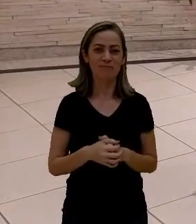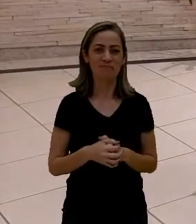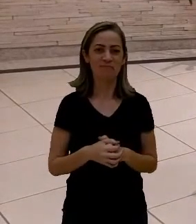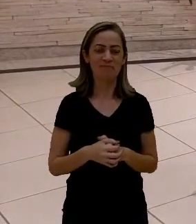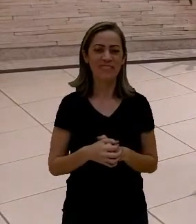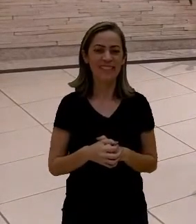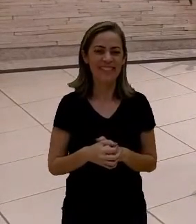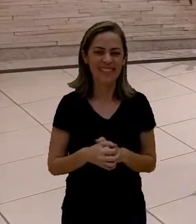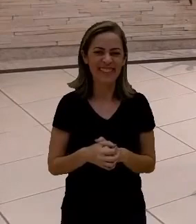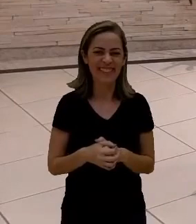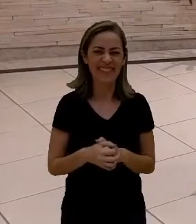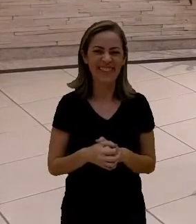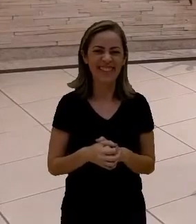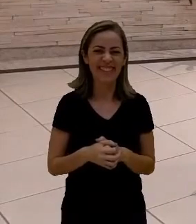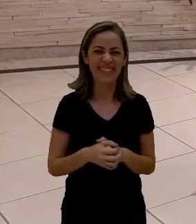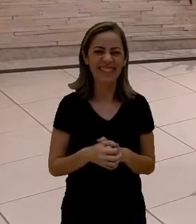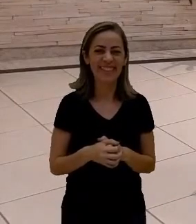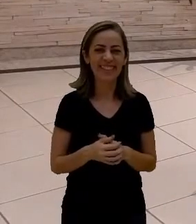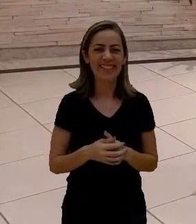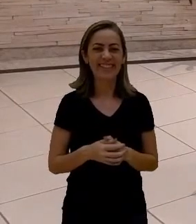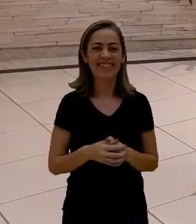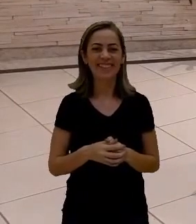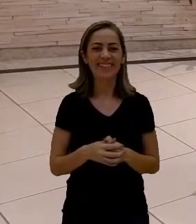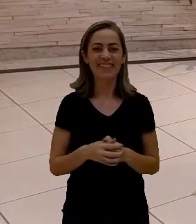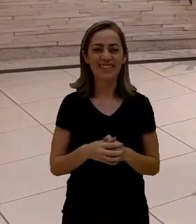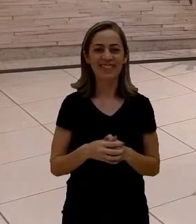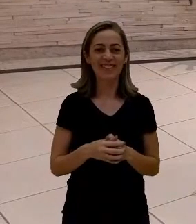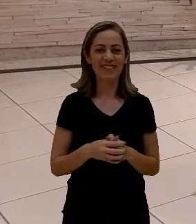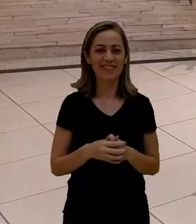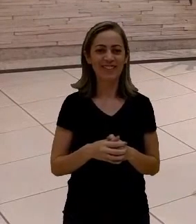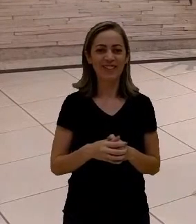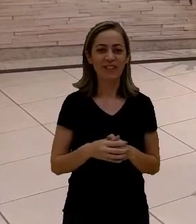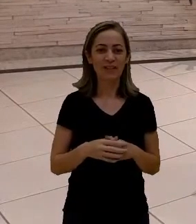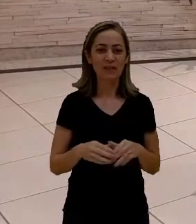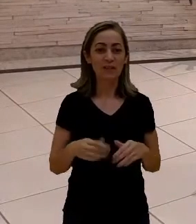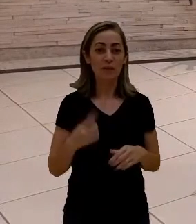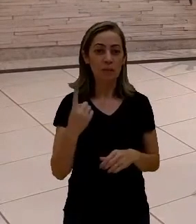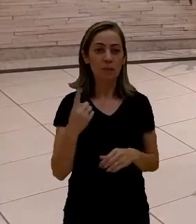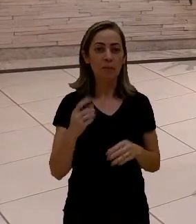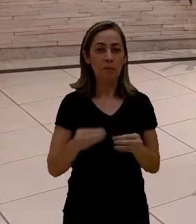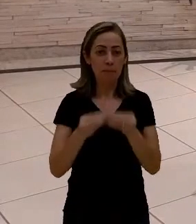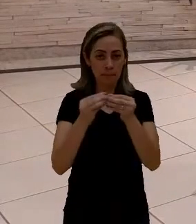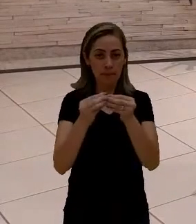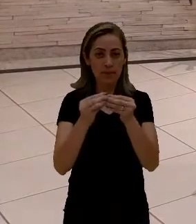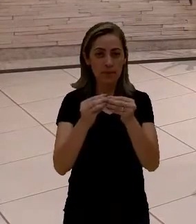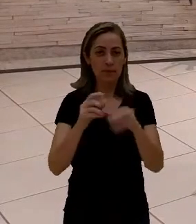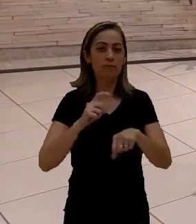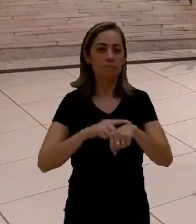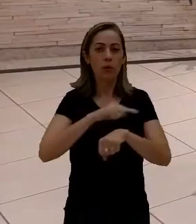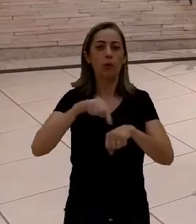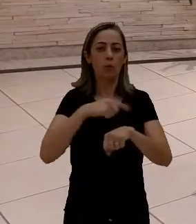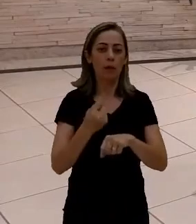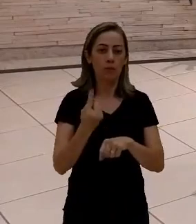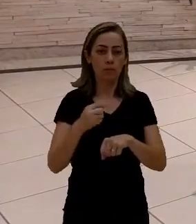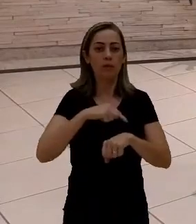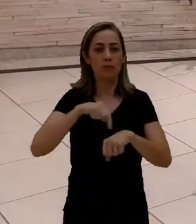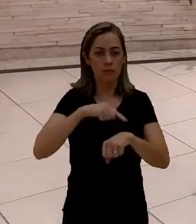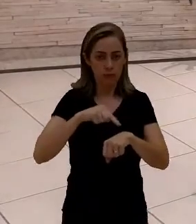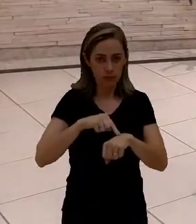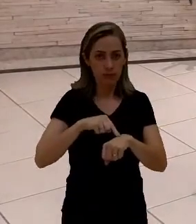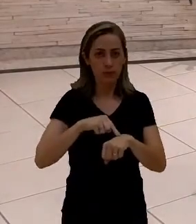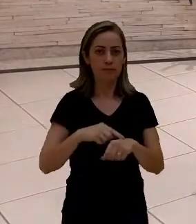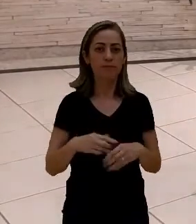santuário hoje mas para atender a toda a comunidade eu teria que ter pelo menos uma missa de hora em hora das s às 10 da noite sim então